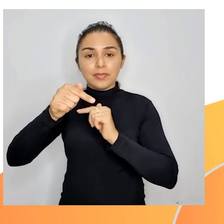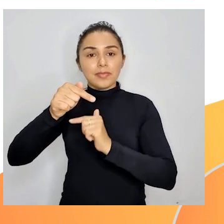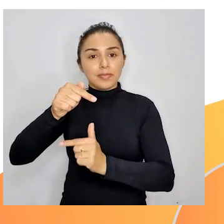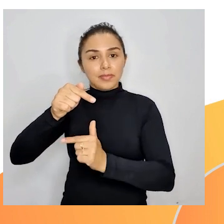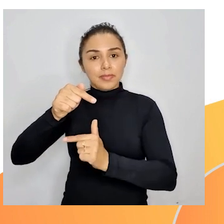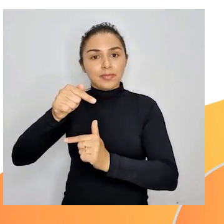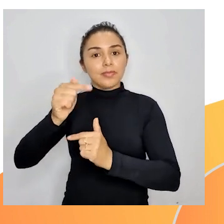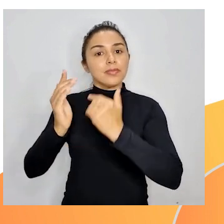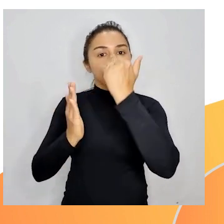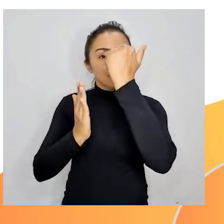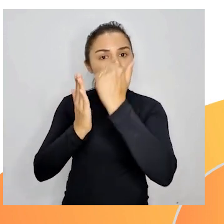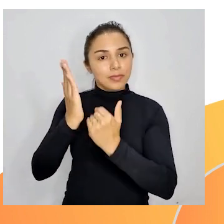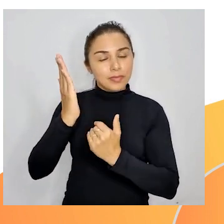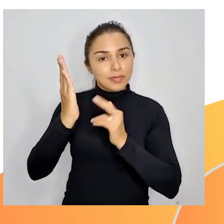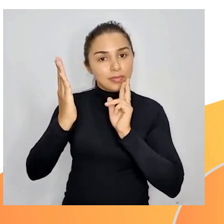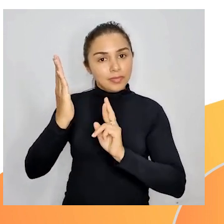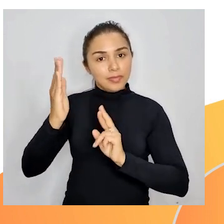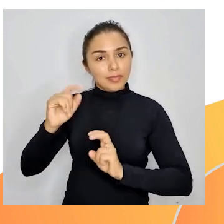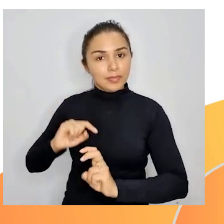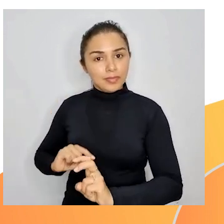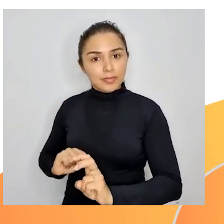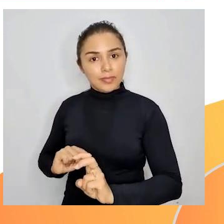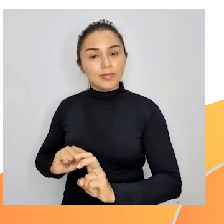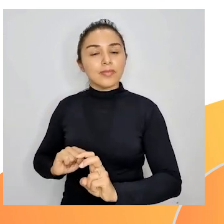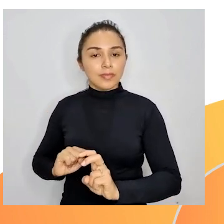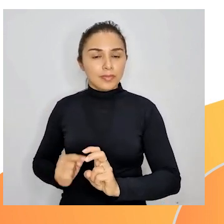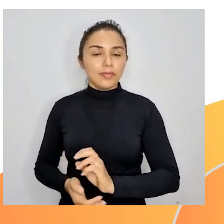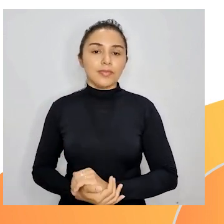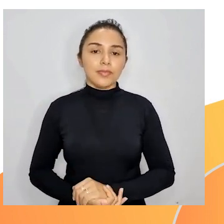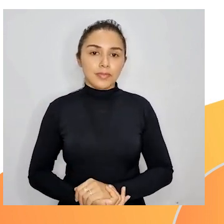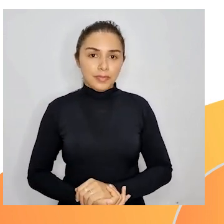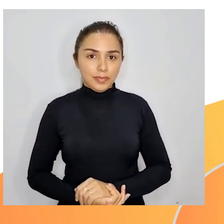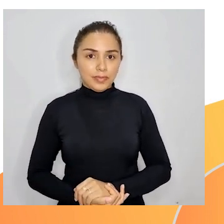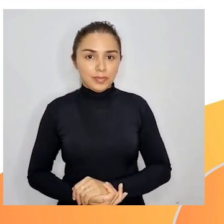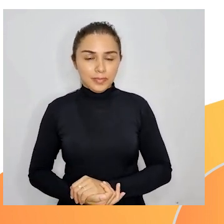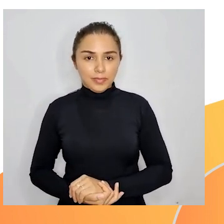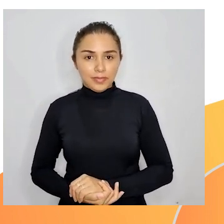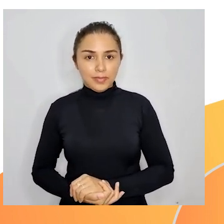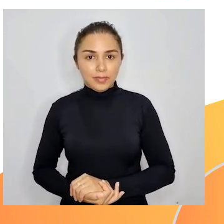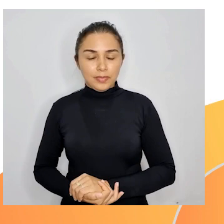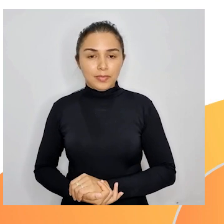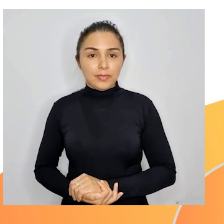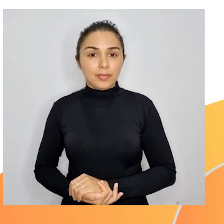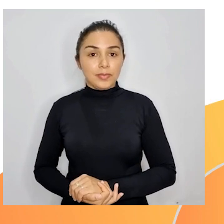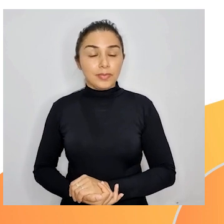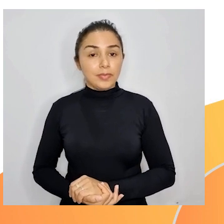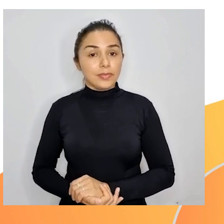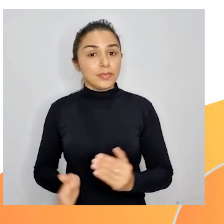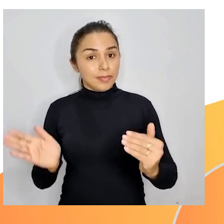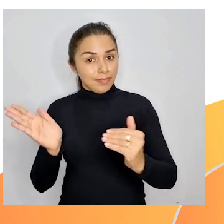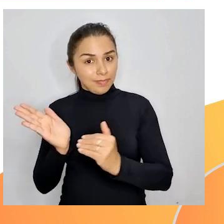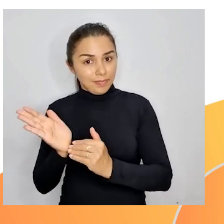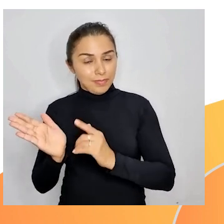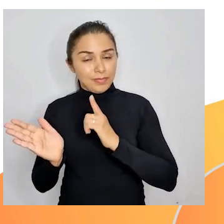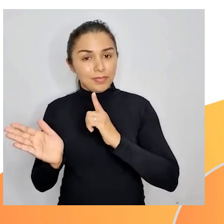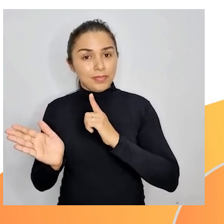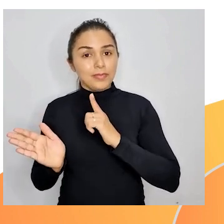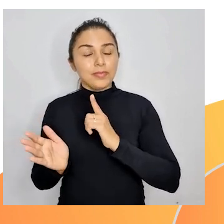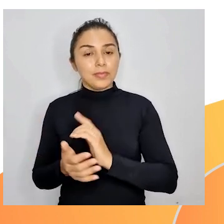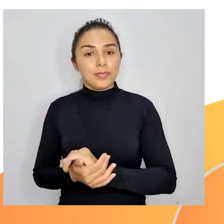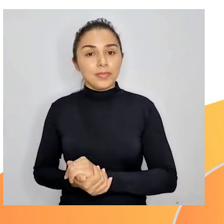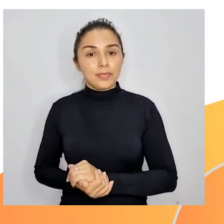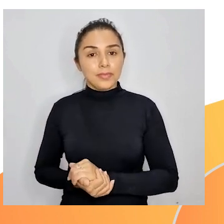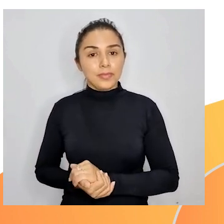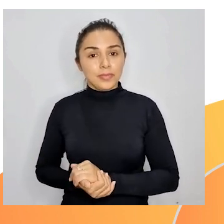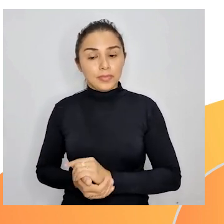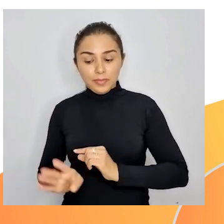subtração. Logo, 7 menos 2 é igual a 5. E lá no finalzinho, nós temos na unidade de